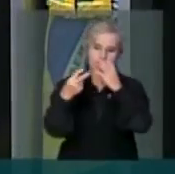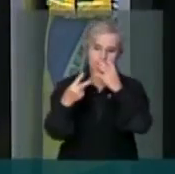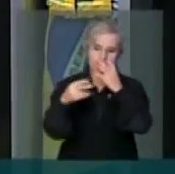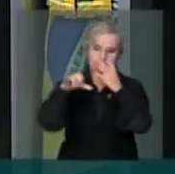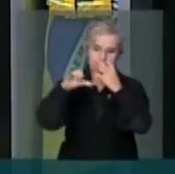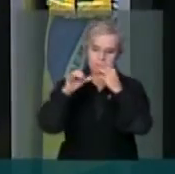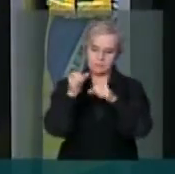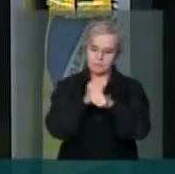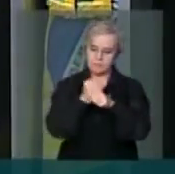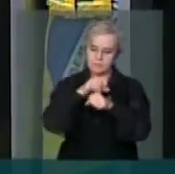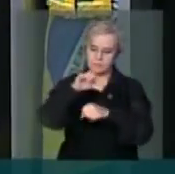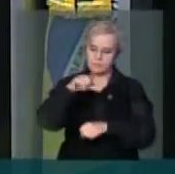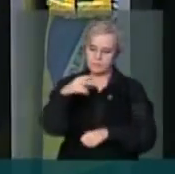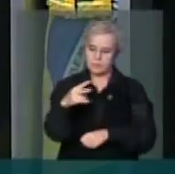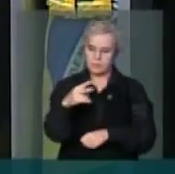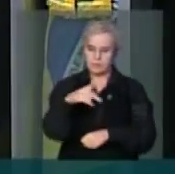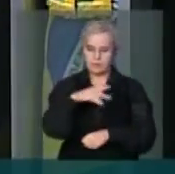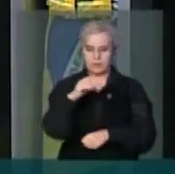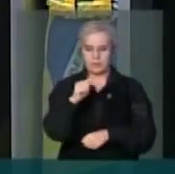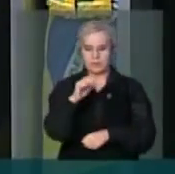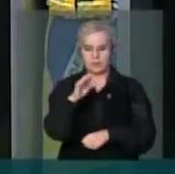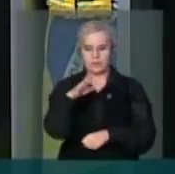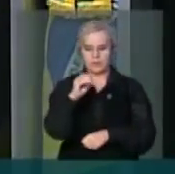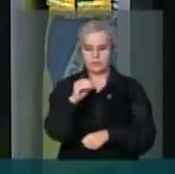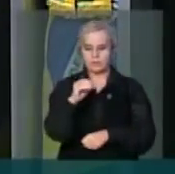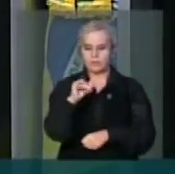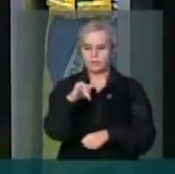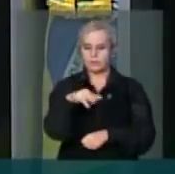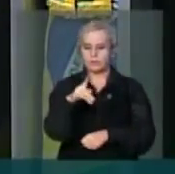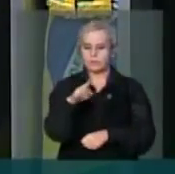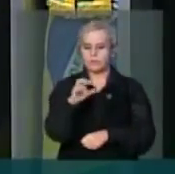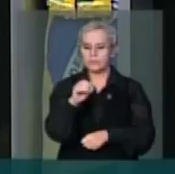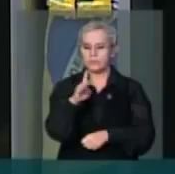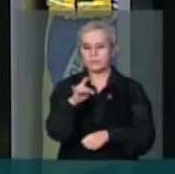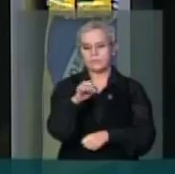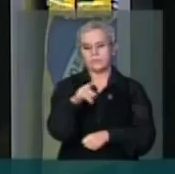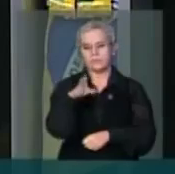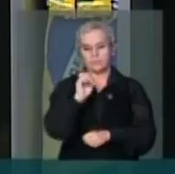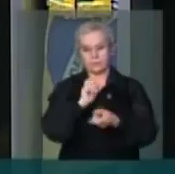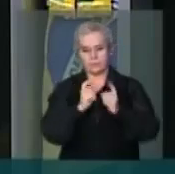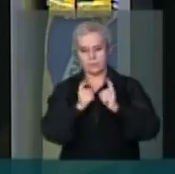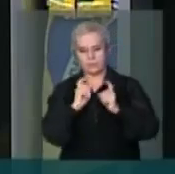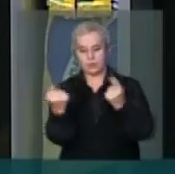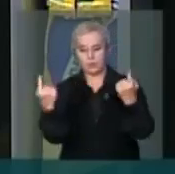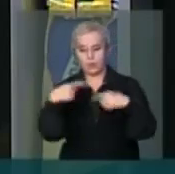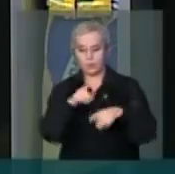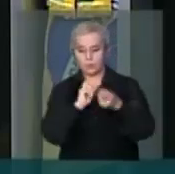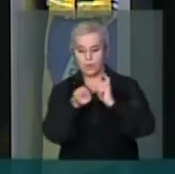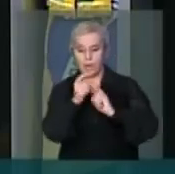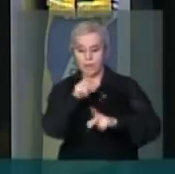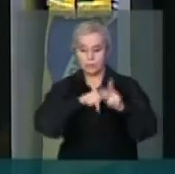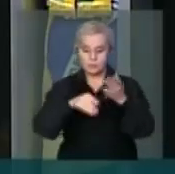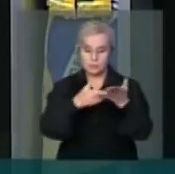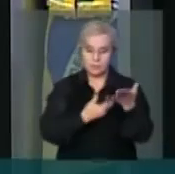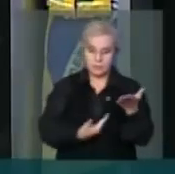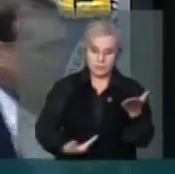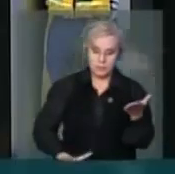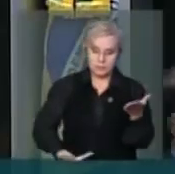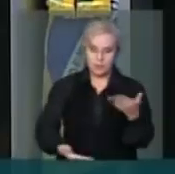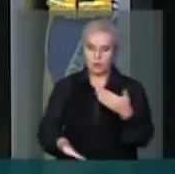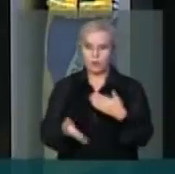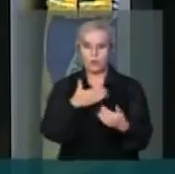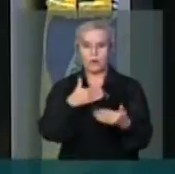8.429 de 92, constitui ato de improbidade administrativa que atenta contra os princípios da administração pública